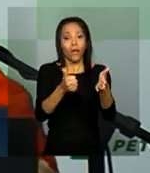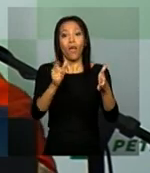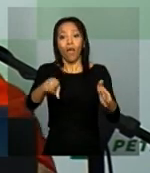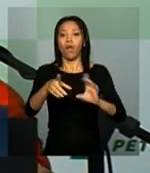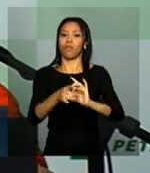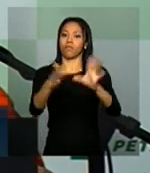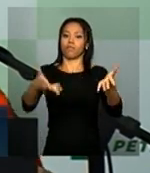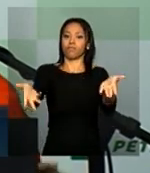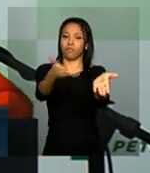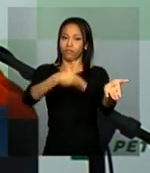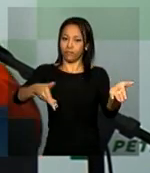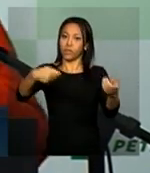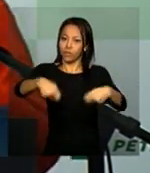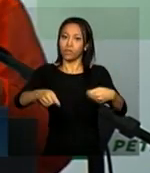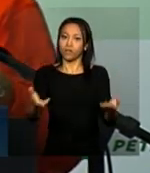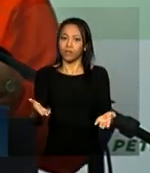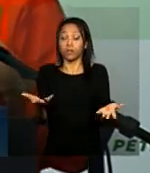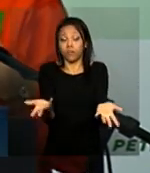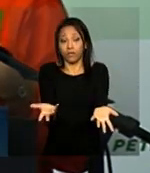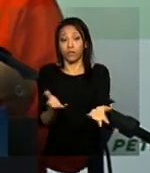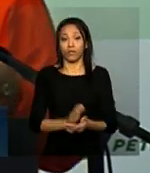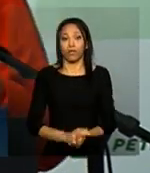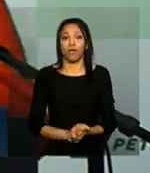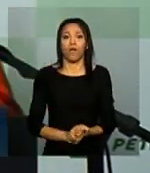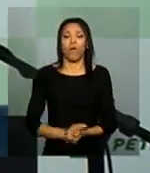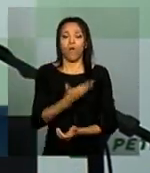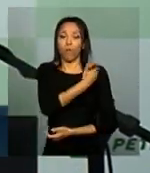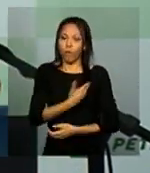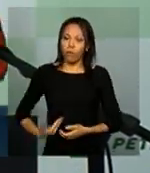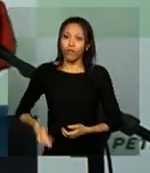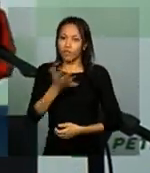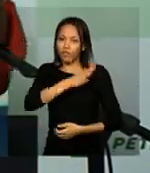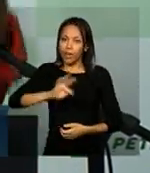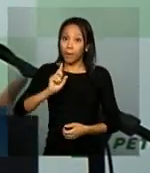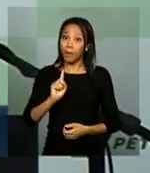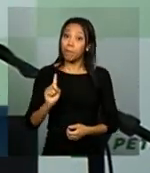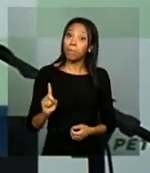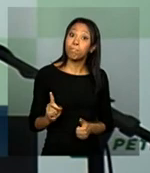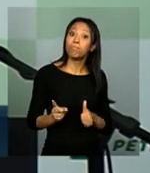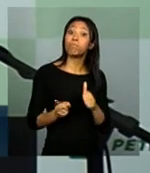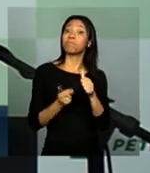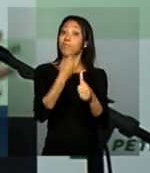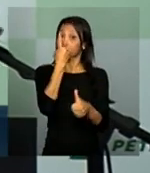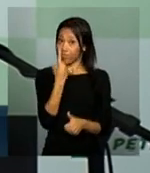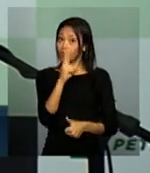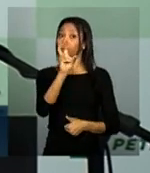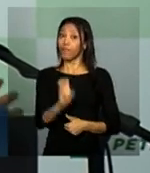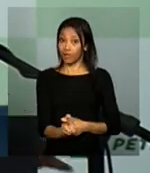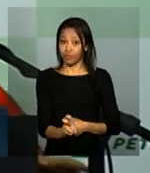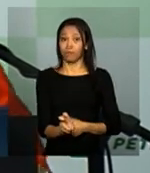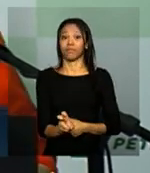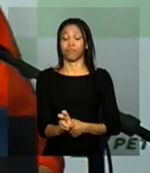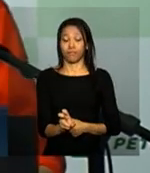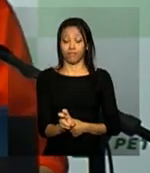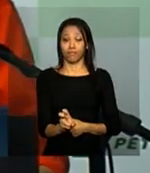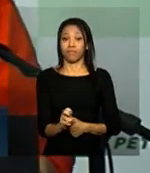É isso que precisa. Então, o governo federal, pela primeira vez na